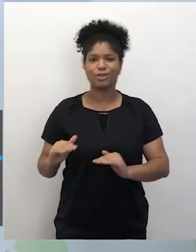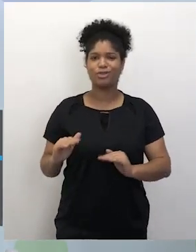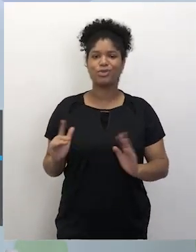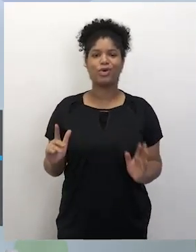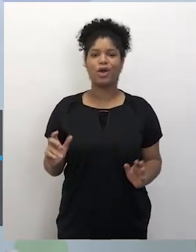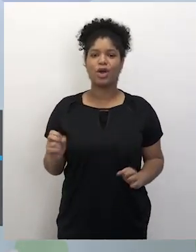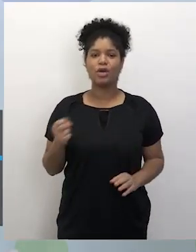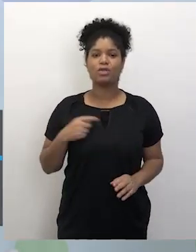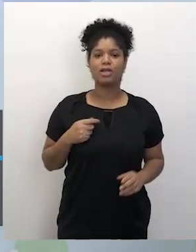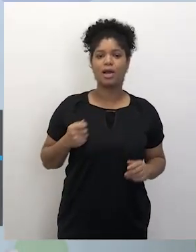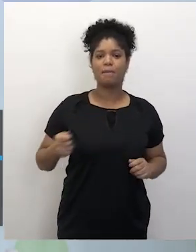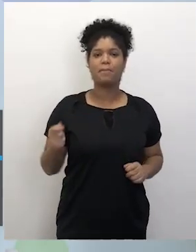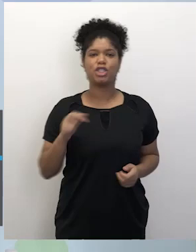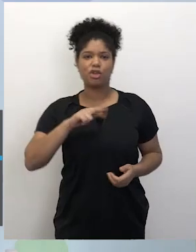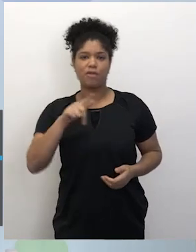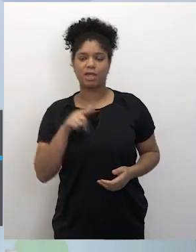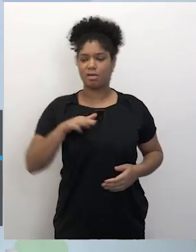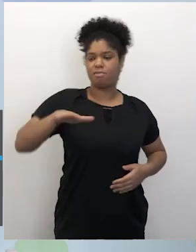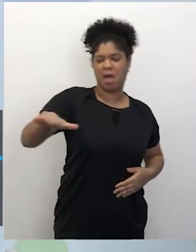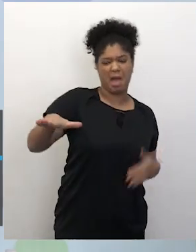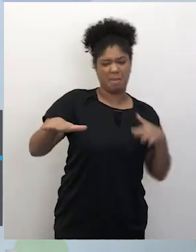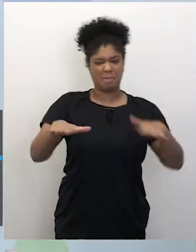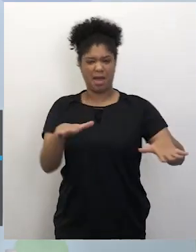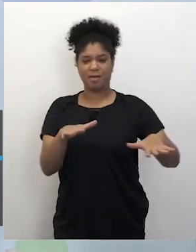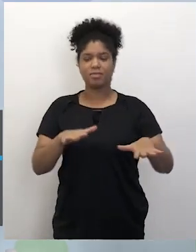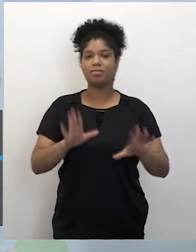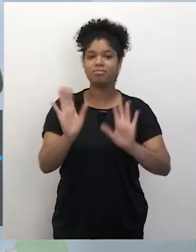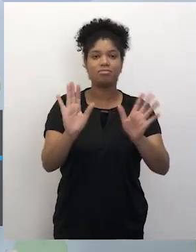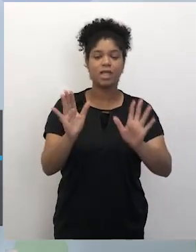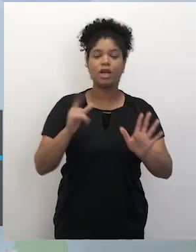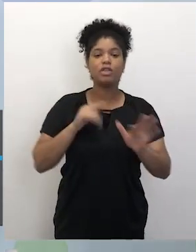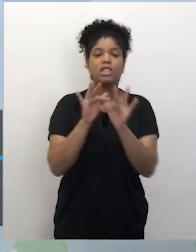nós não tivemos grandes deslocamentos, né?